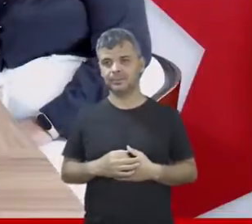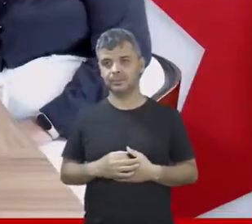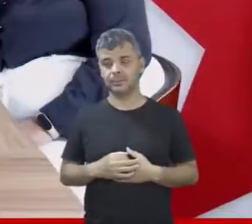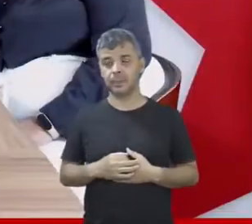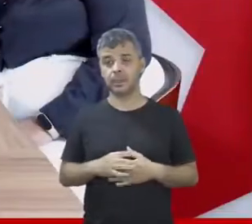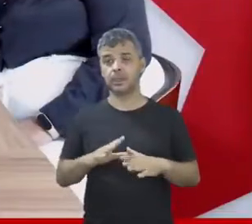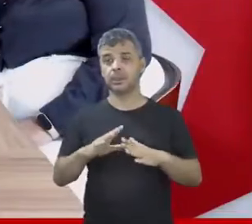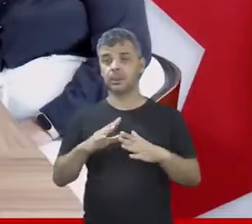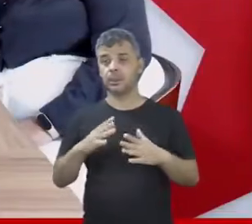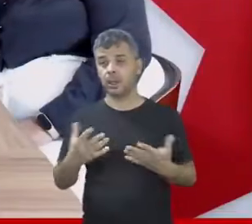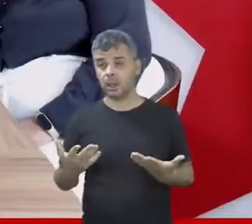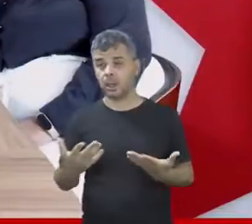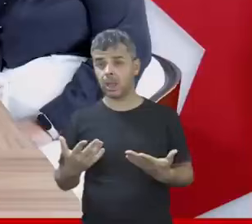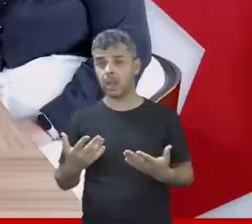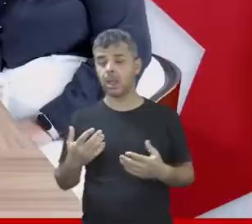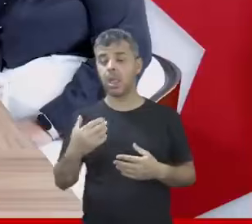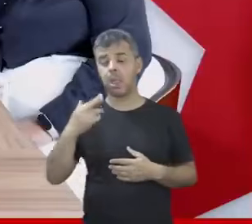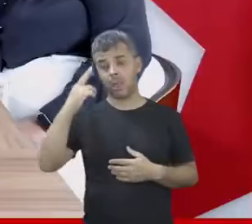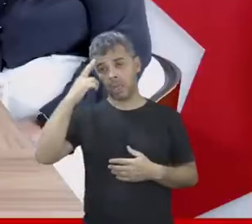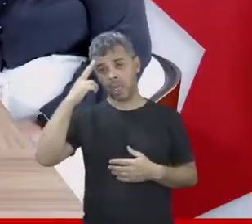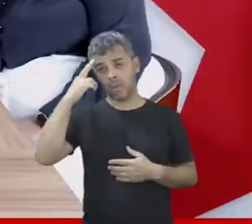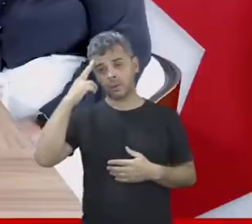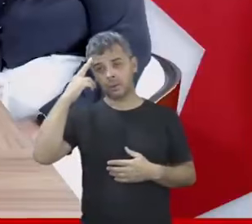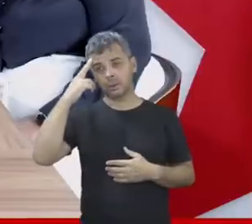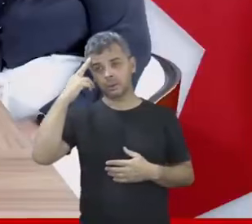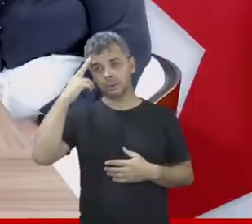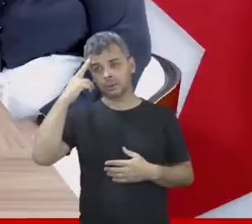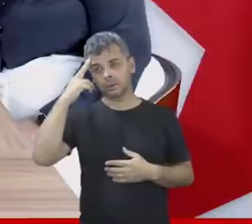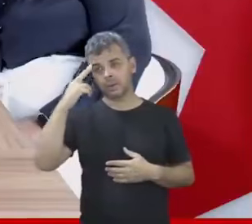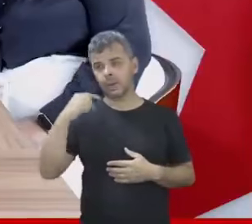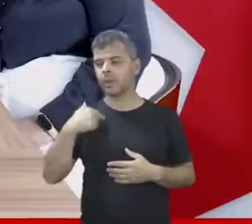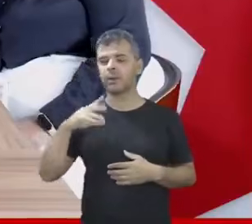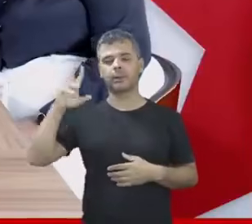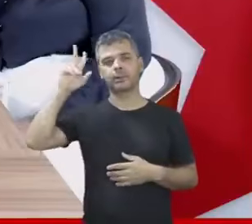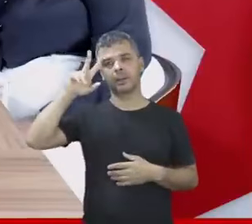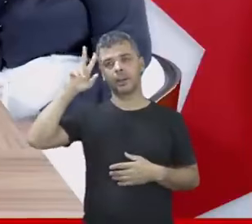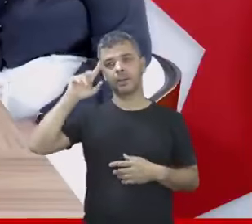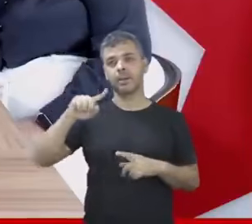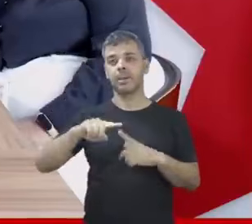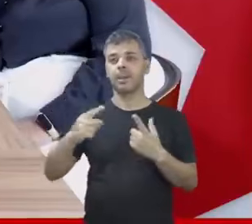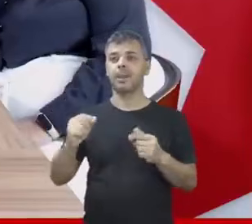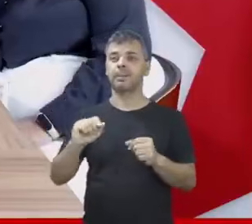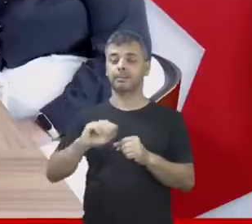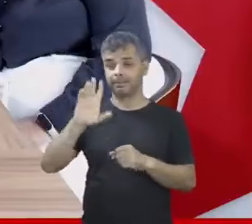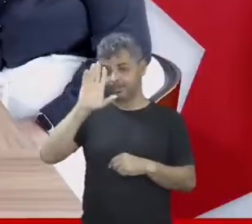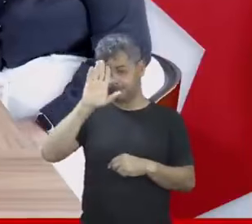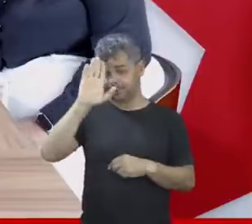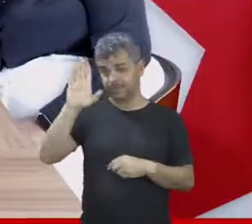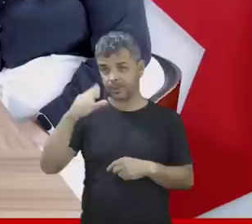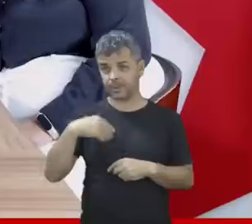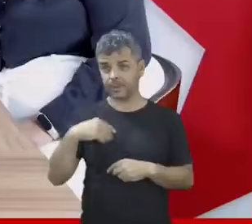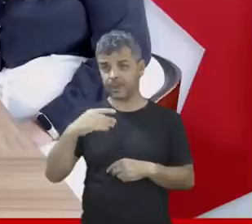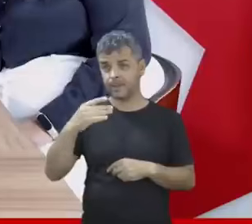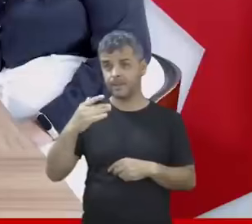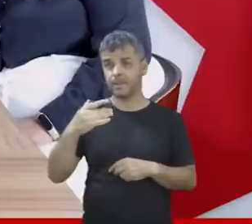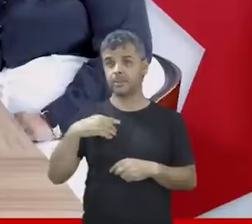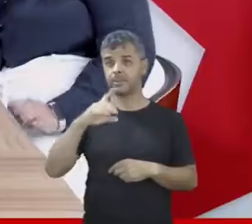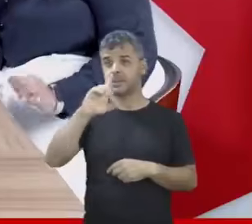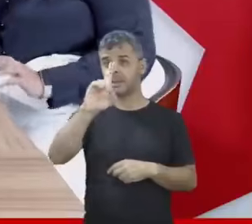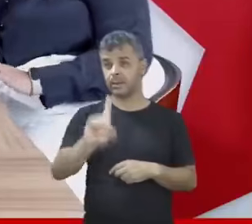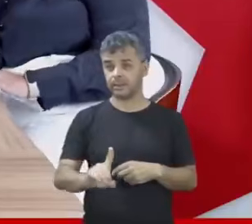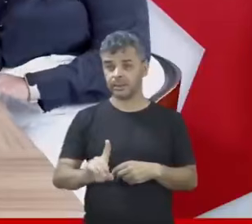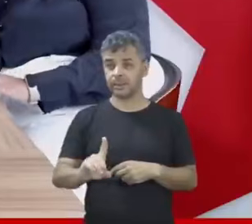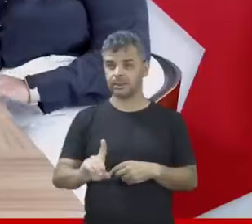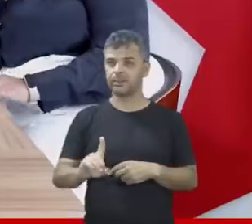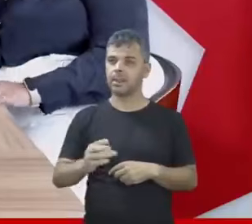Pois é, eu fiquei muito reflexiva, né? Tenho várias histórias, né? Vocês sabem que ser dirigente nacional nos proporciona